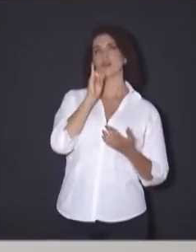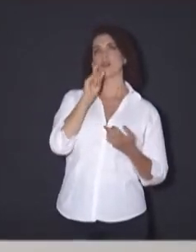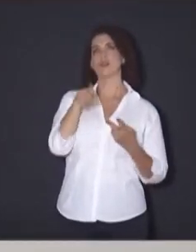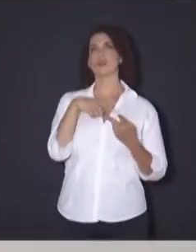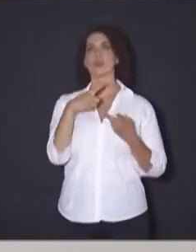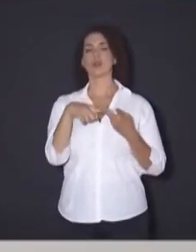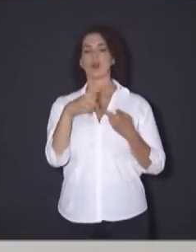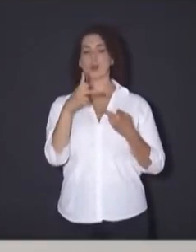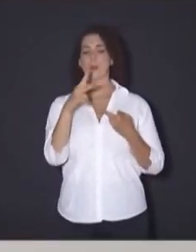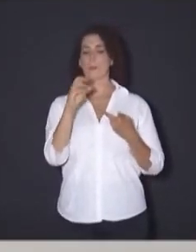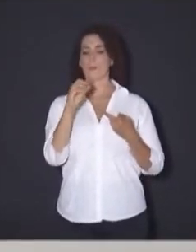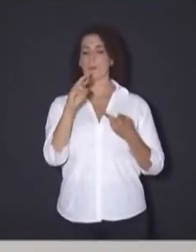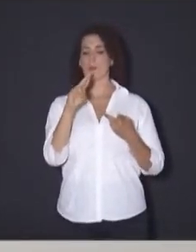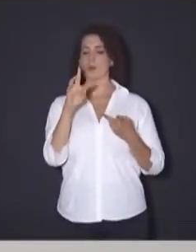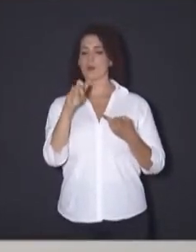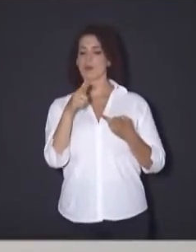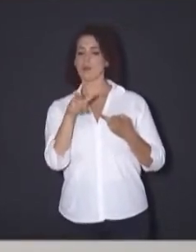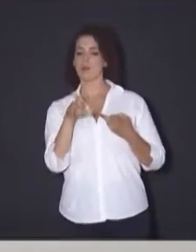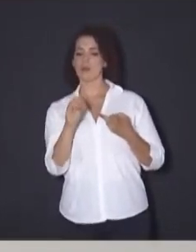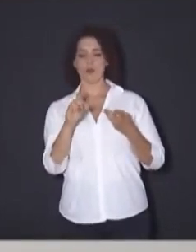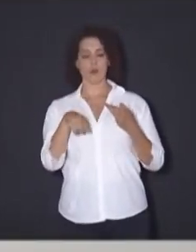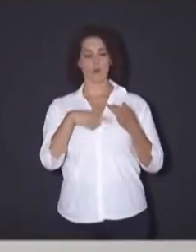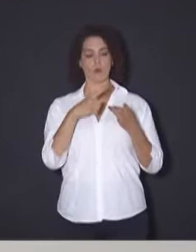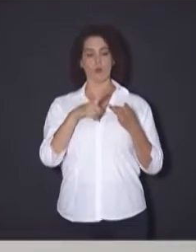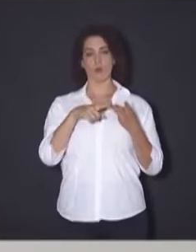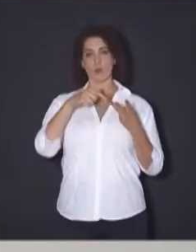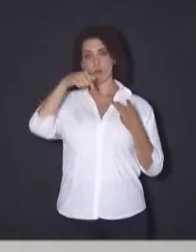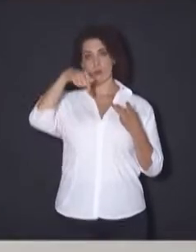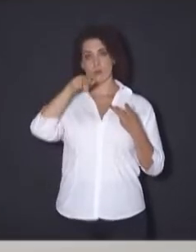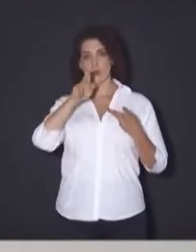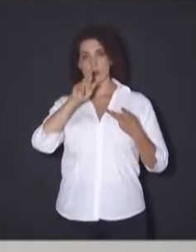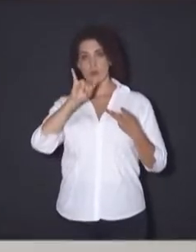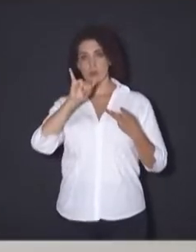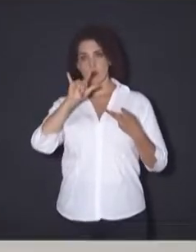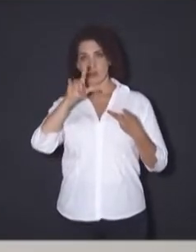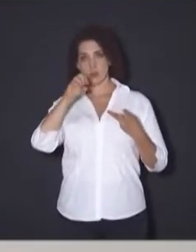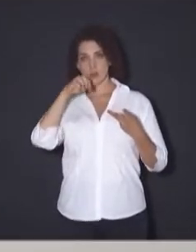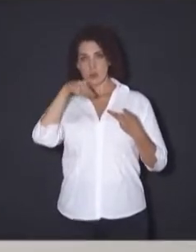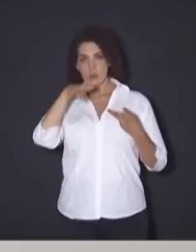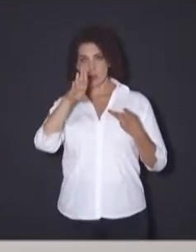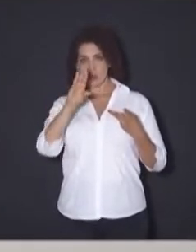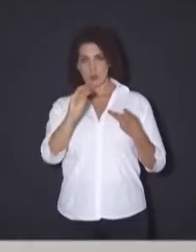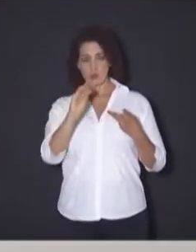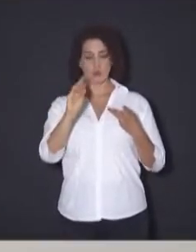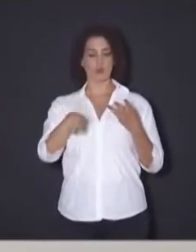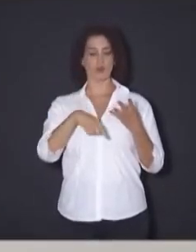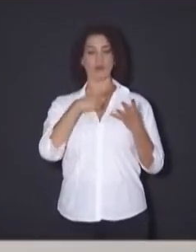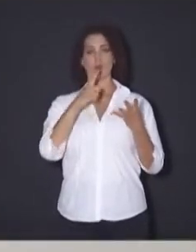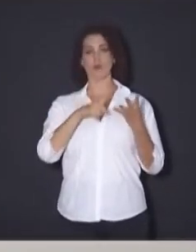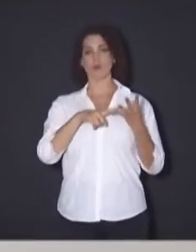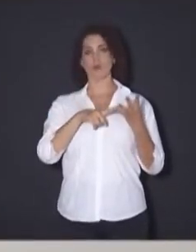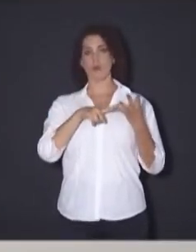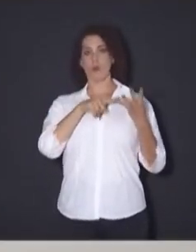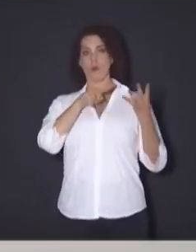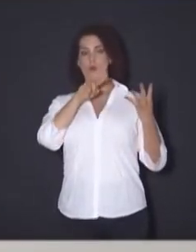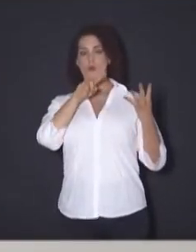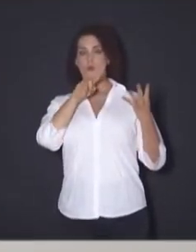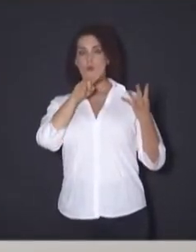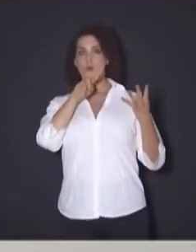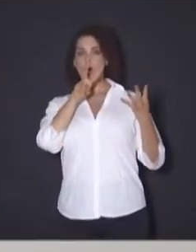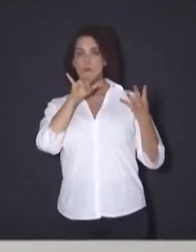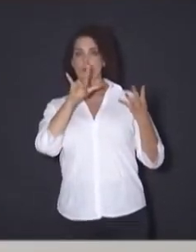de portão nós falamos do quilombo e daquele lauro de freitas falamos de vilas do atlântico